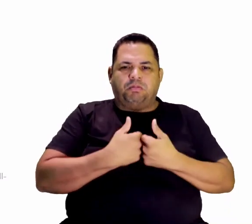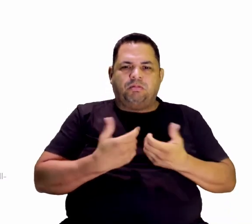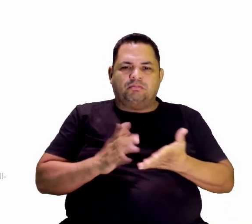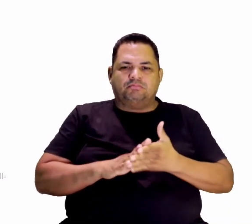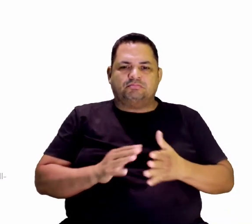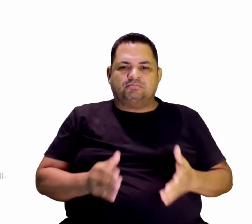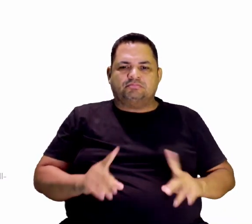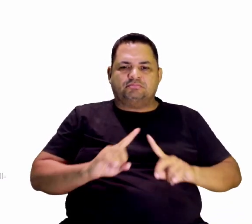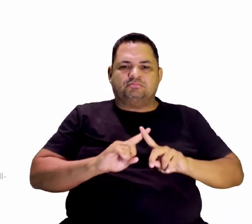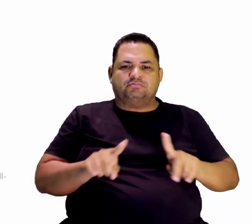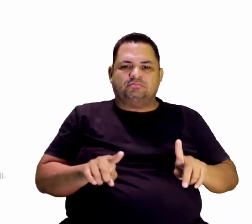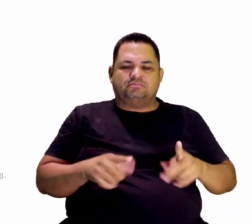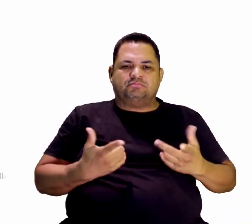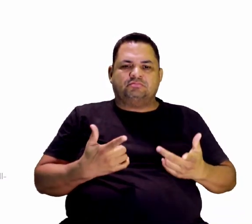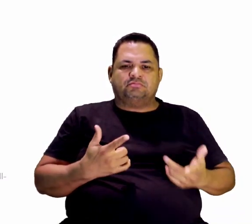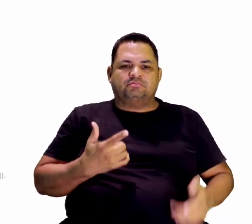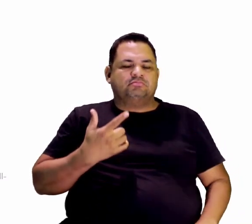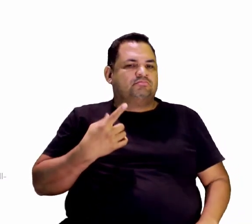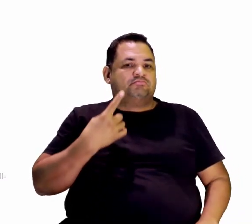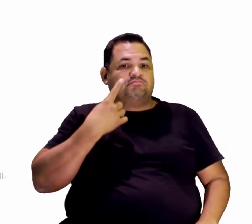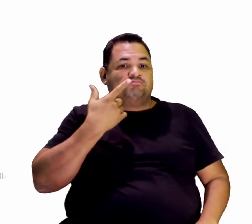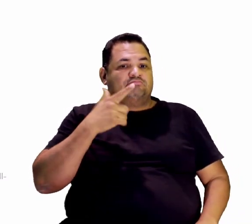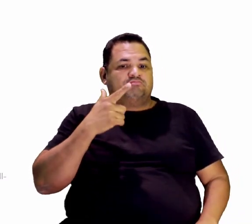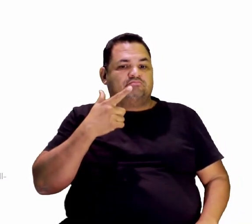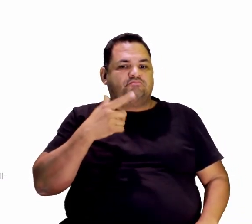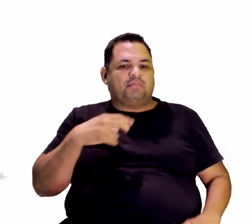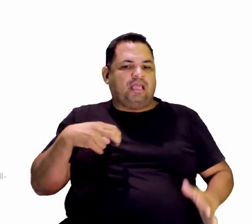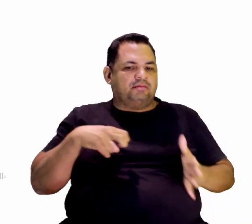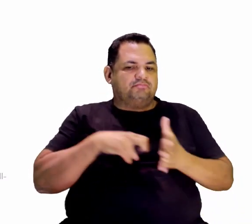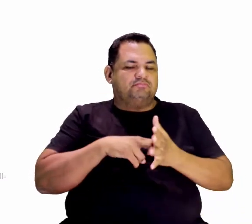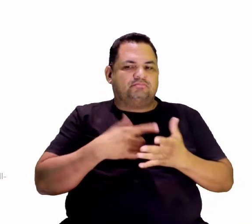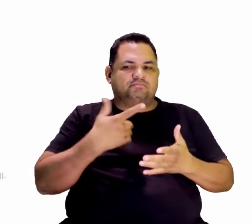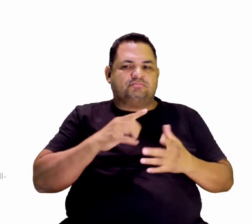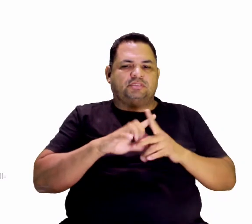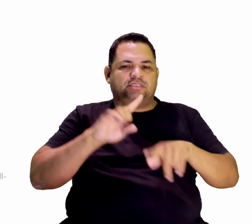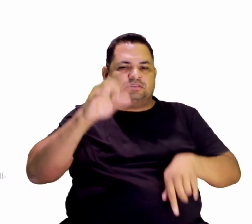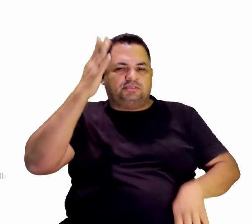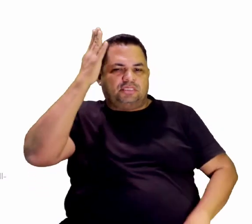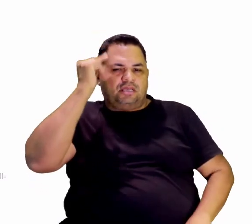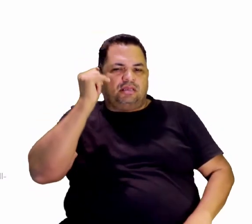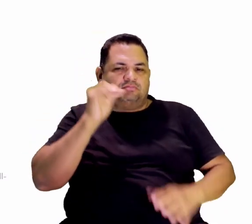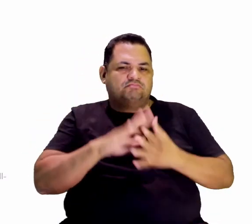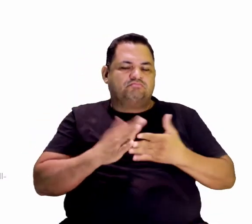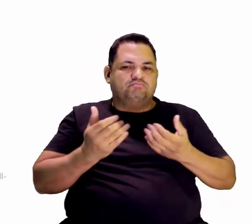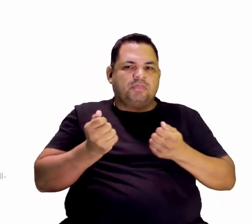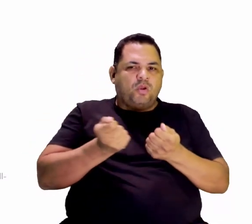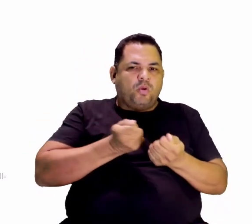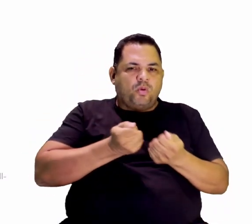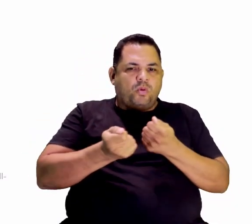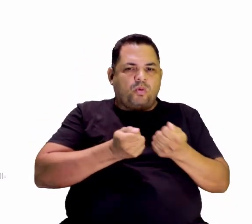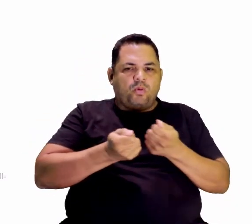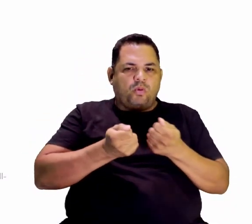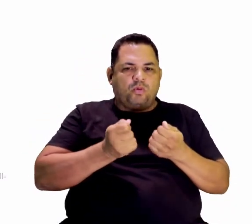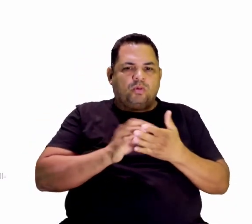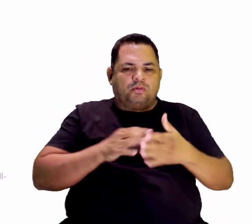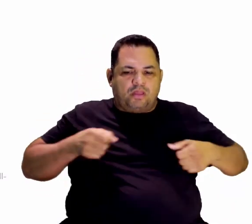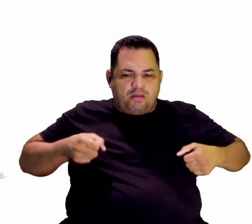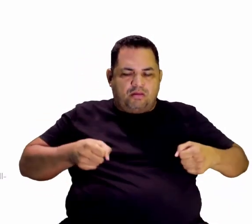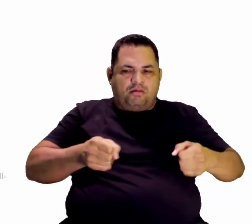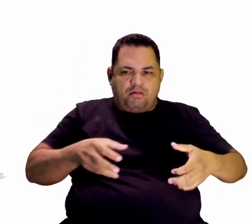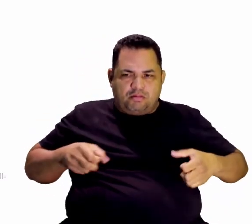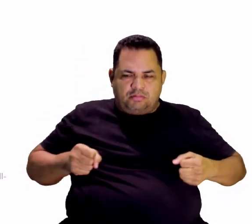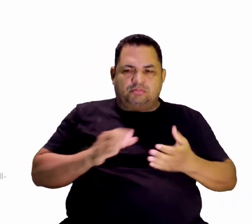classe fazer um voleibol sentado. Me diz aí, me conta, faz uma marcação, utiliza materiais adaptados. É uma proposta